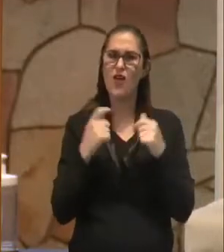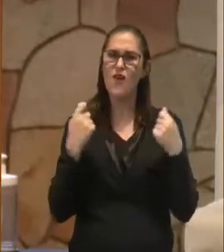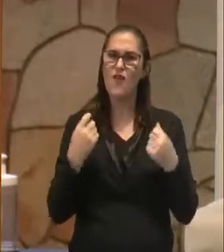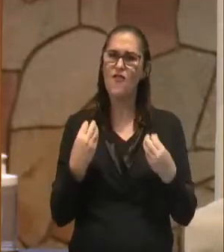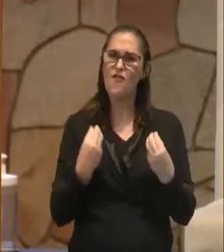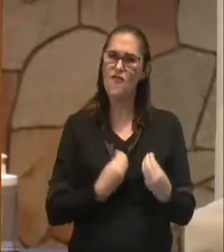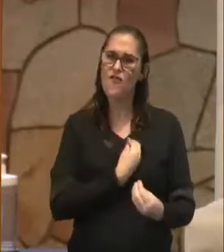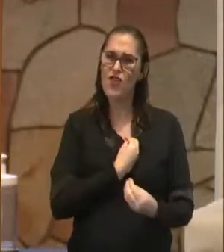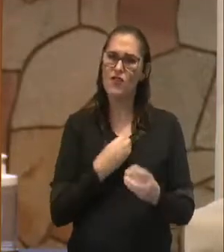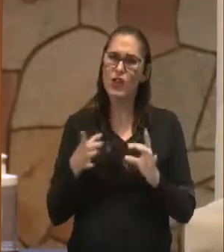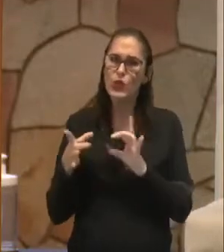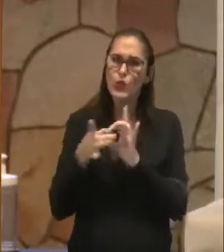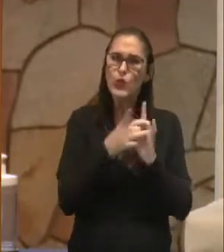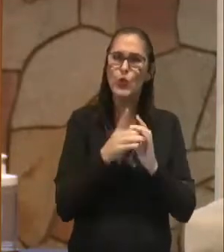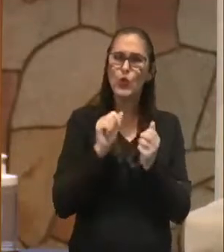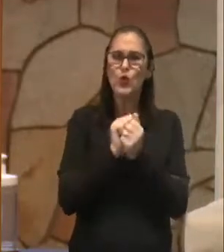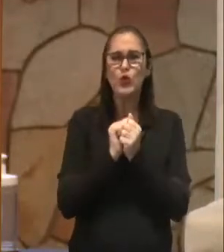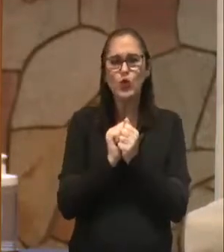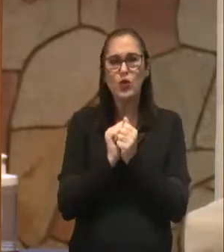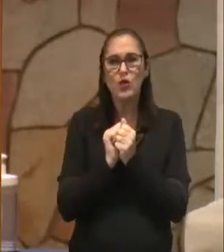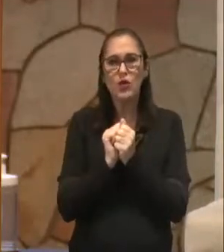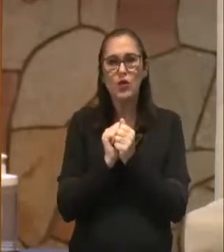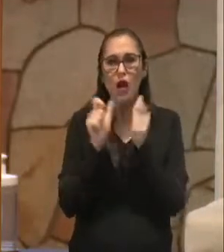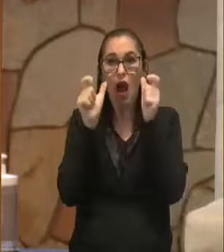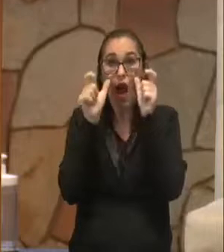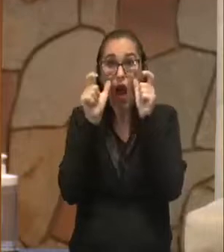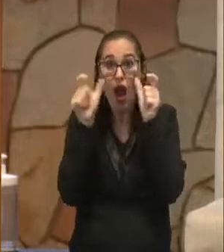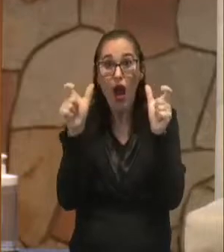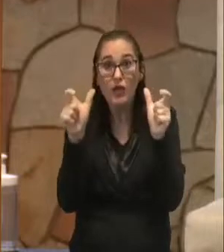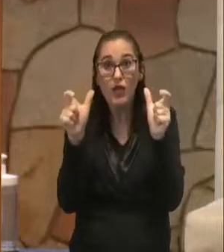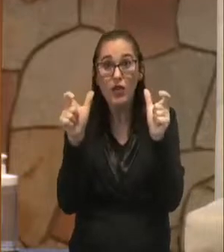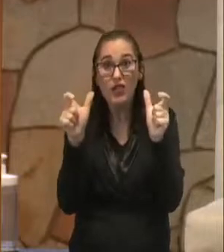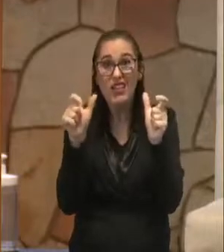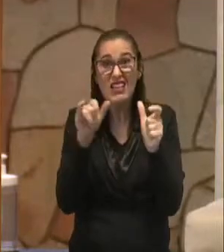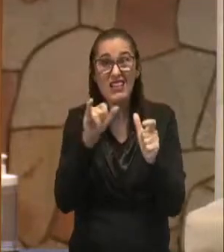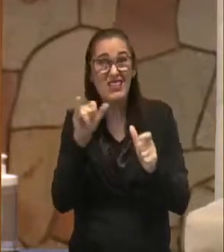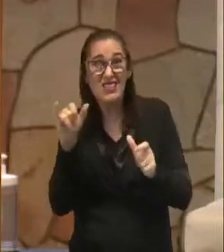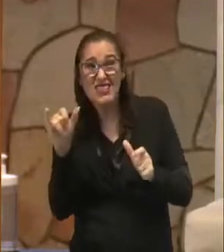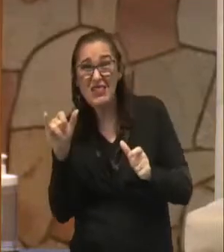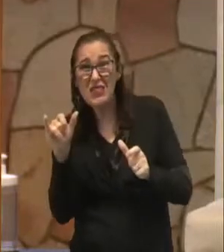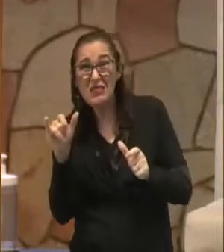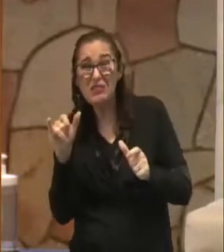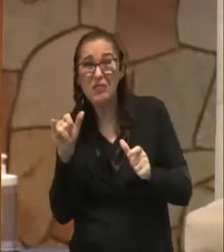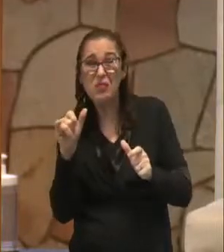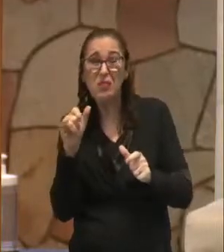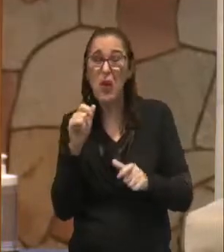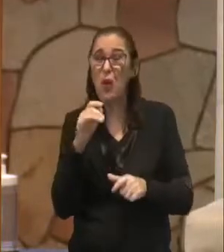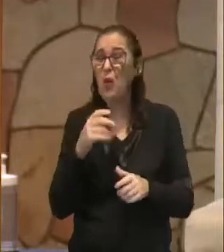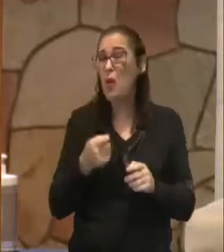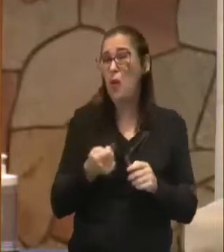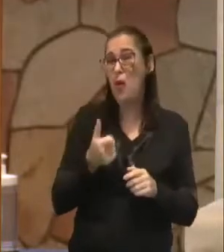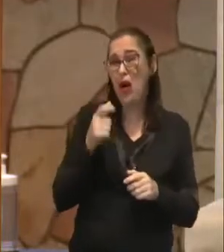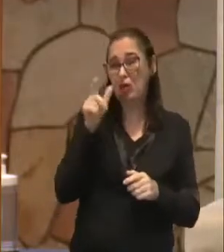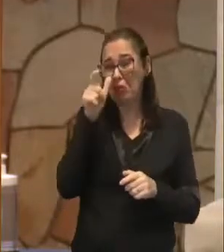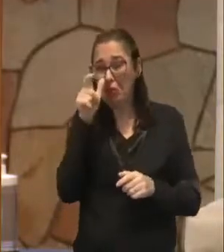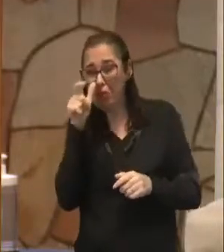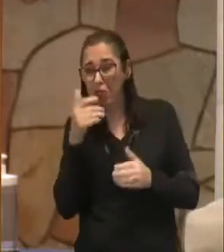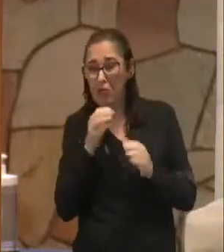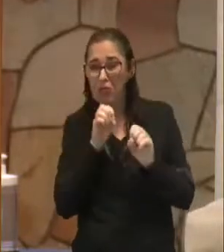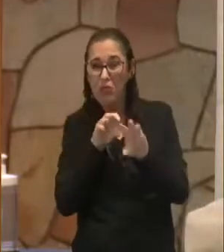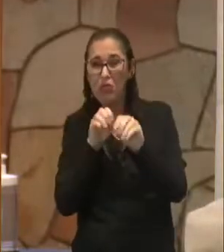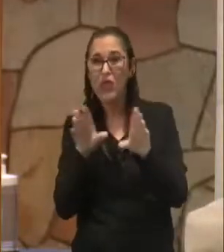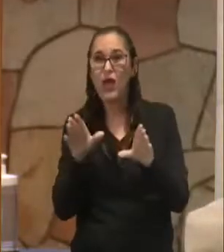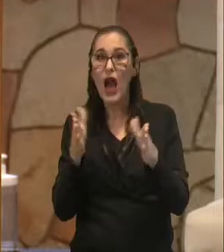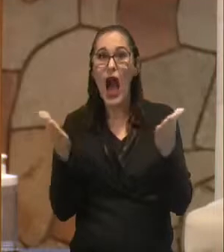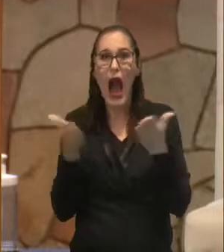unidade. Me ouça com atenção. Se você não prestou muita atenção em nenhuma parte da lição,